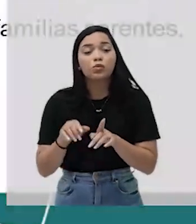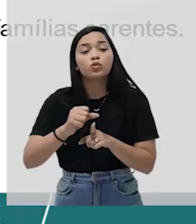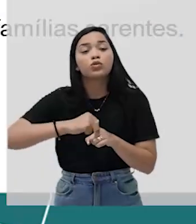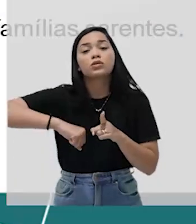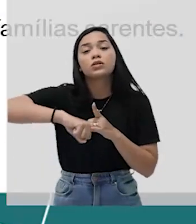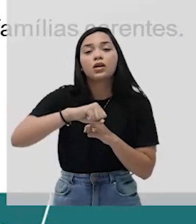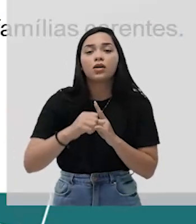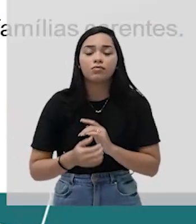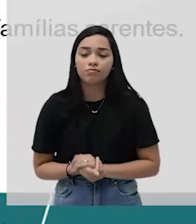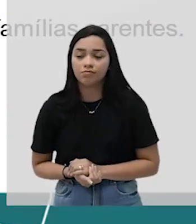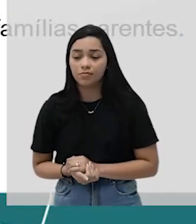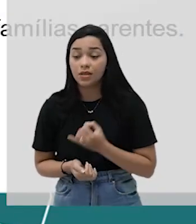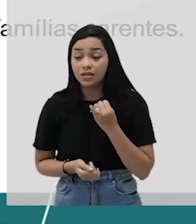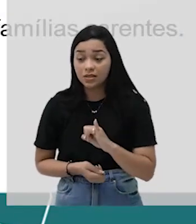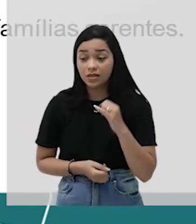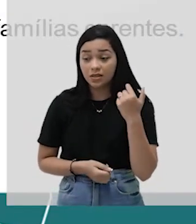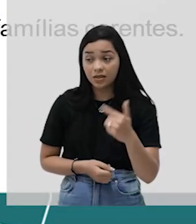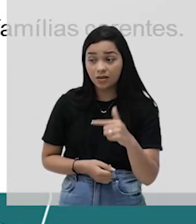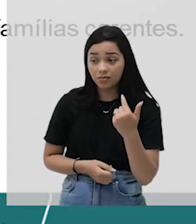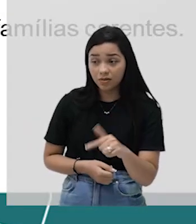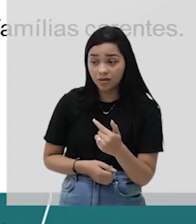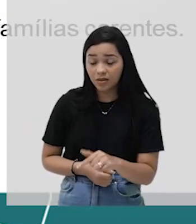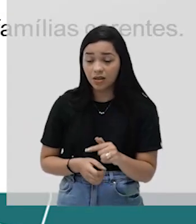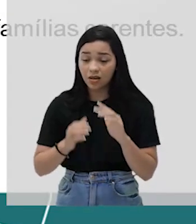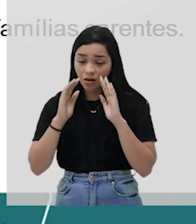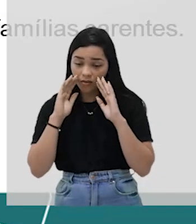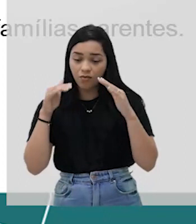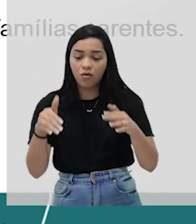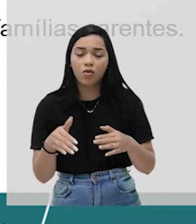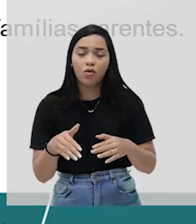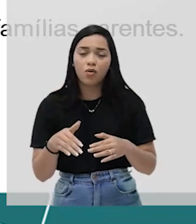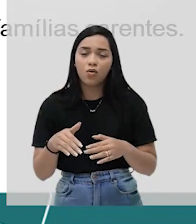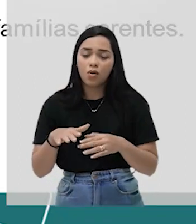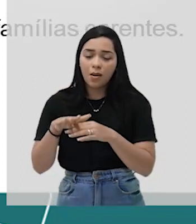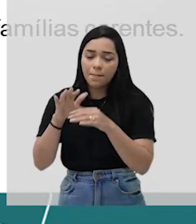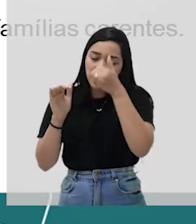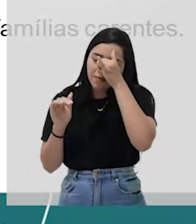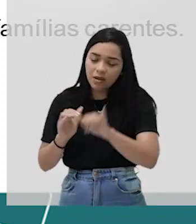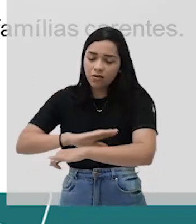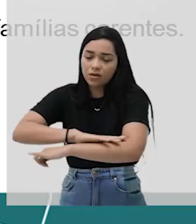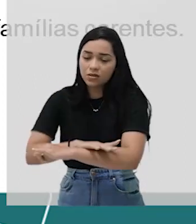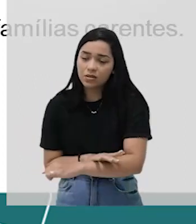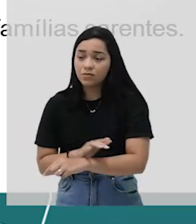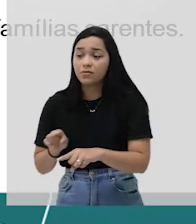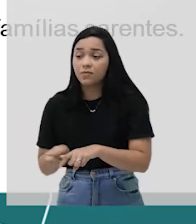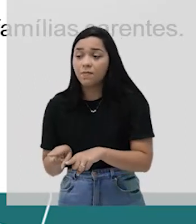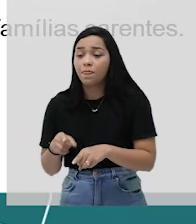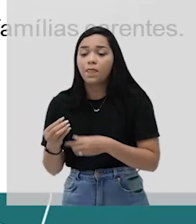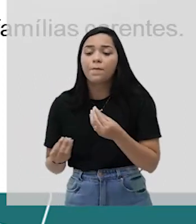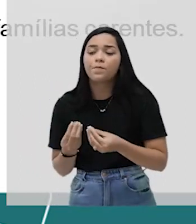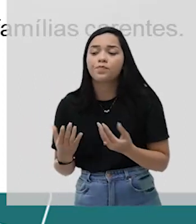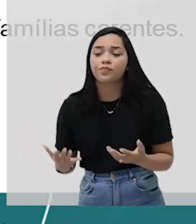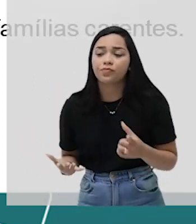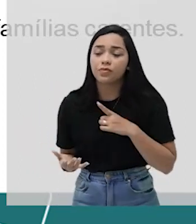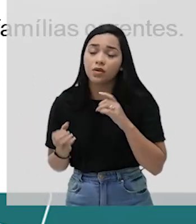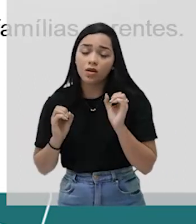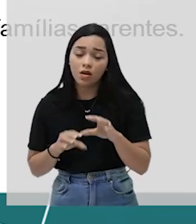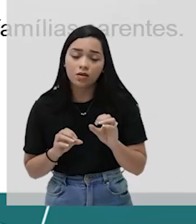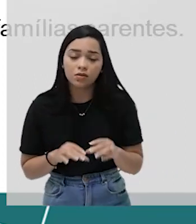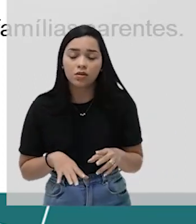social se não tivermos o combate ao racismo estrutural. E como se faz isso? Com